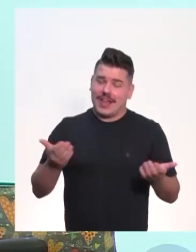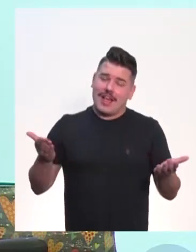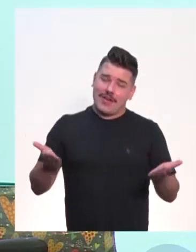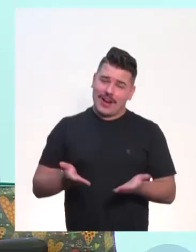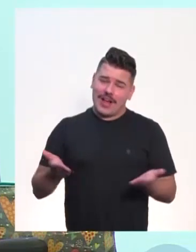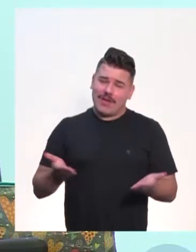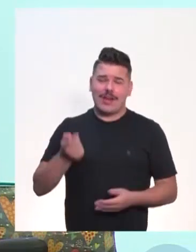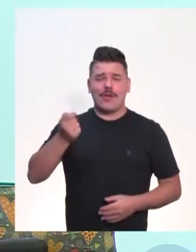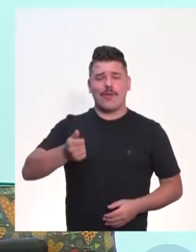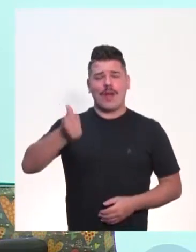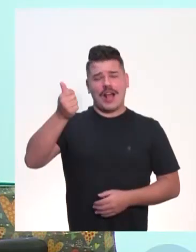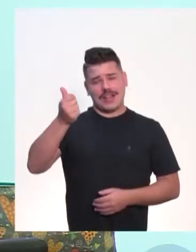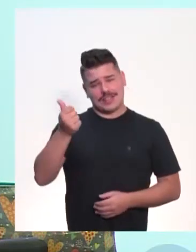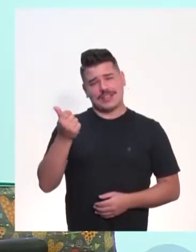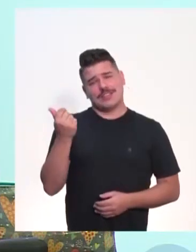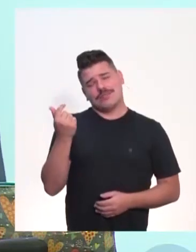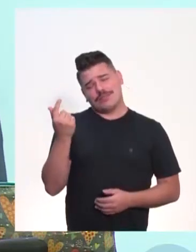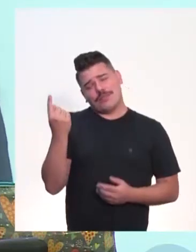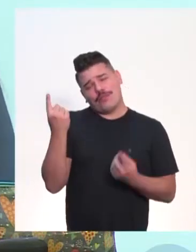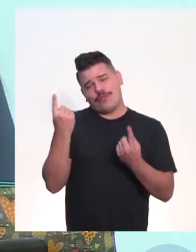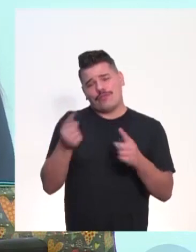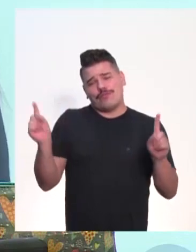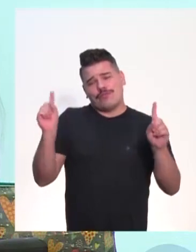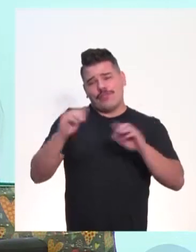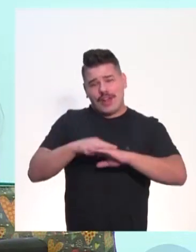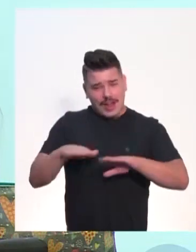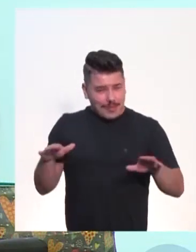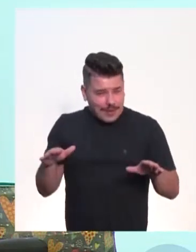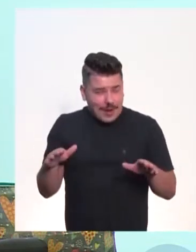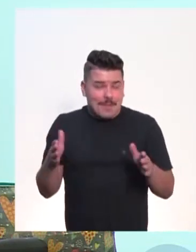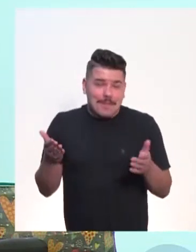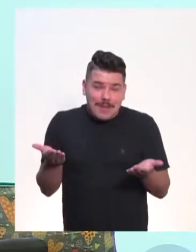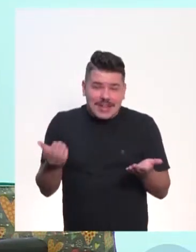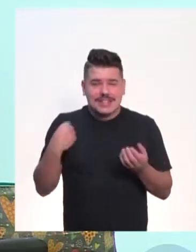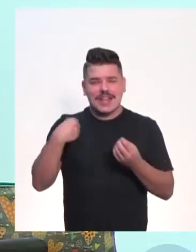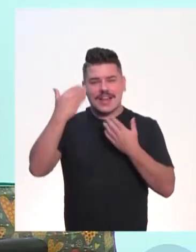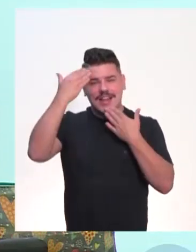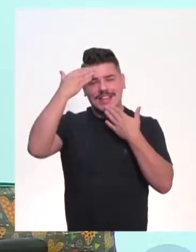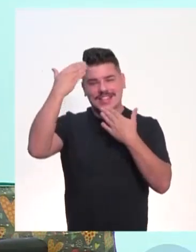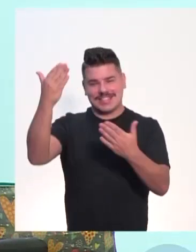final da nossa videoaula. E eu queria agradecer até aqui